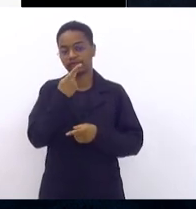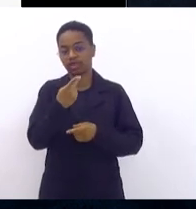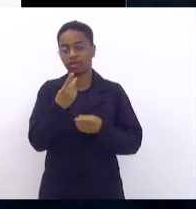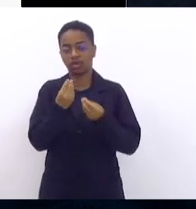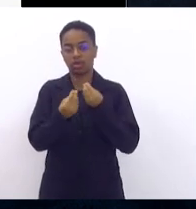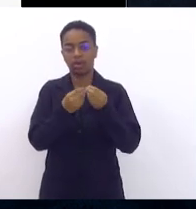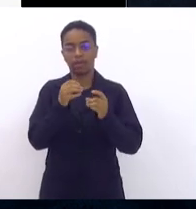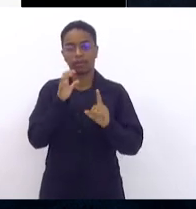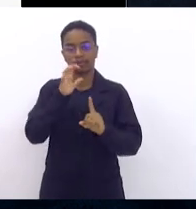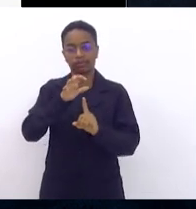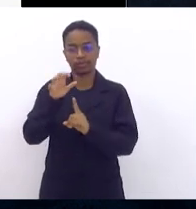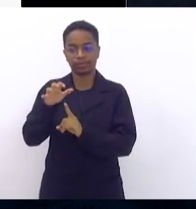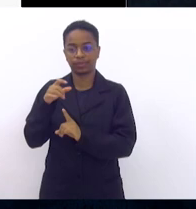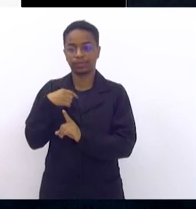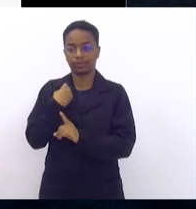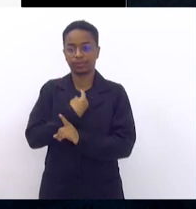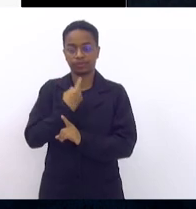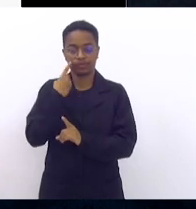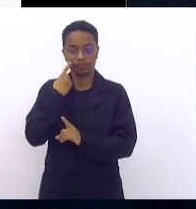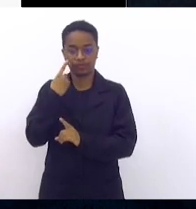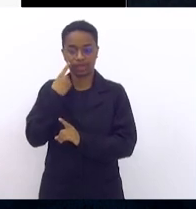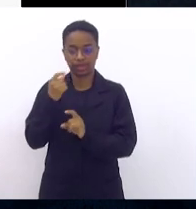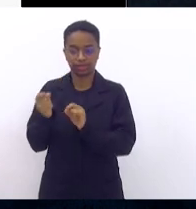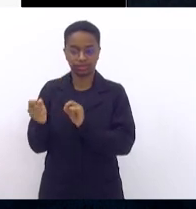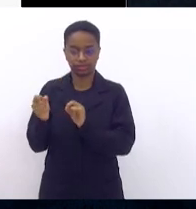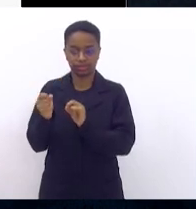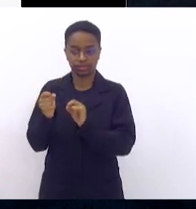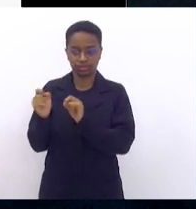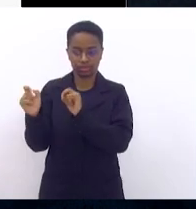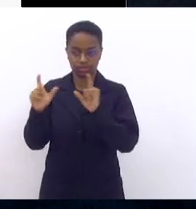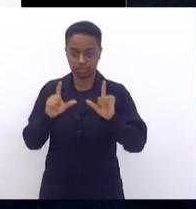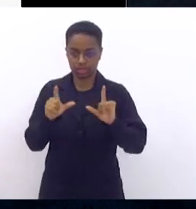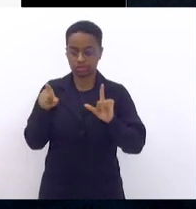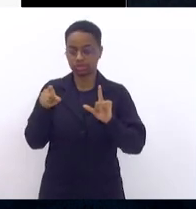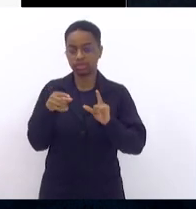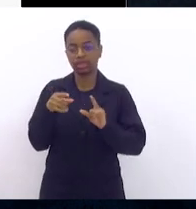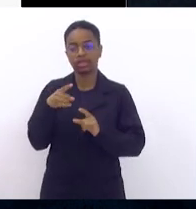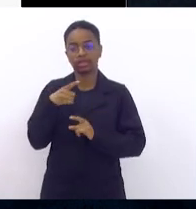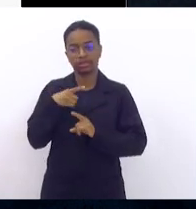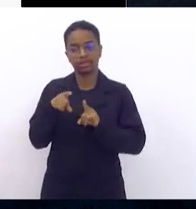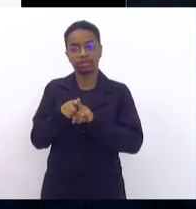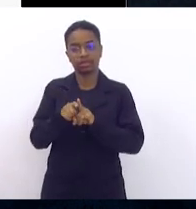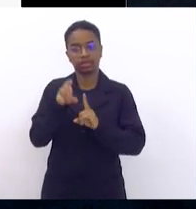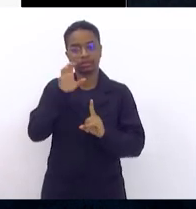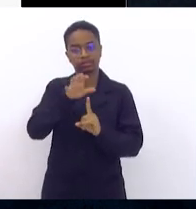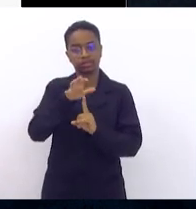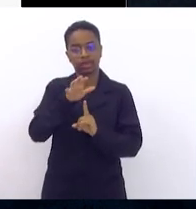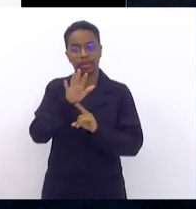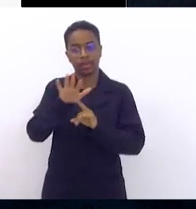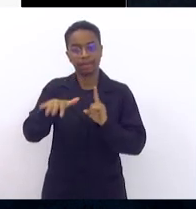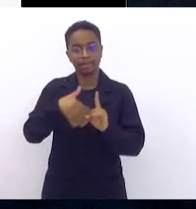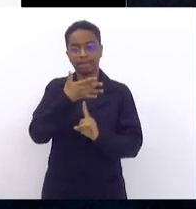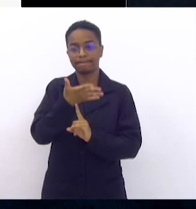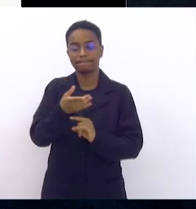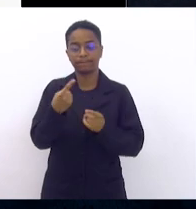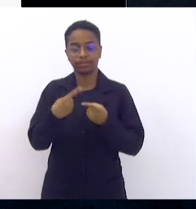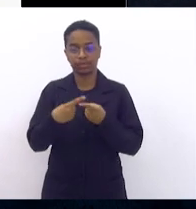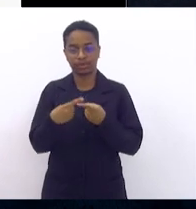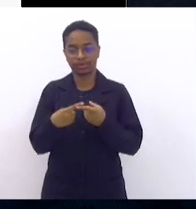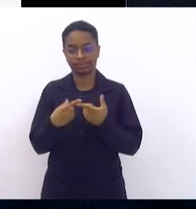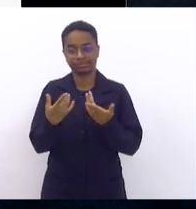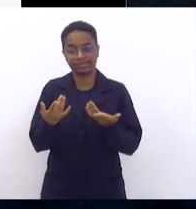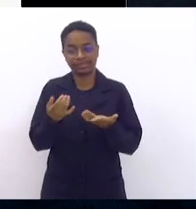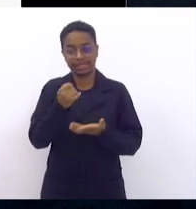quando a gente olha no próximo slide o impacto que ele tem trazido para o meio ambiente exatamente Porque infelizmente